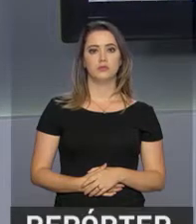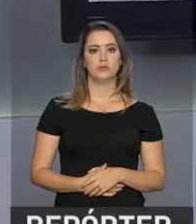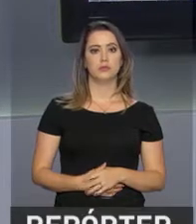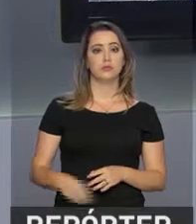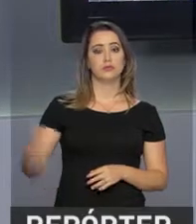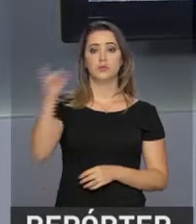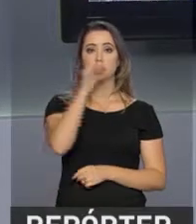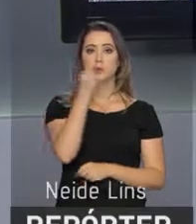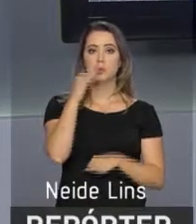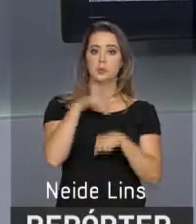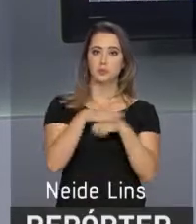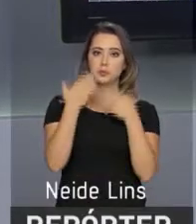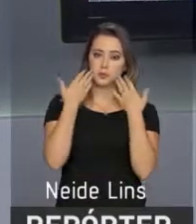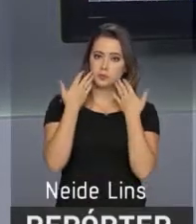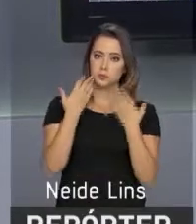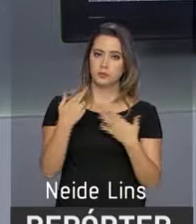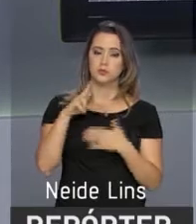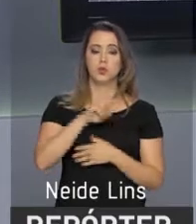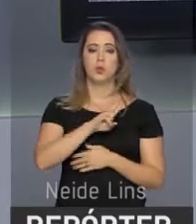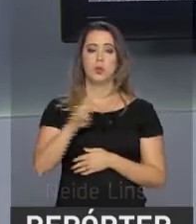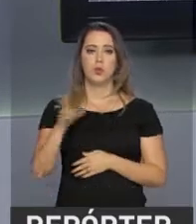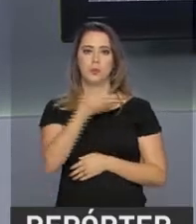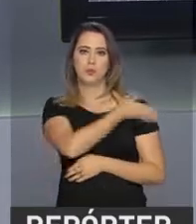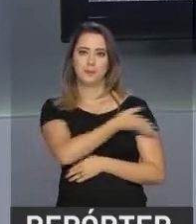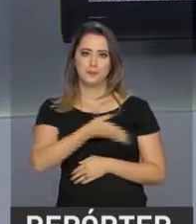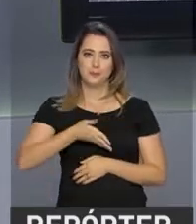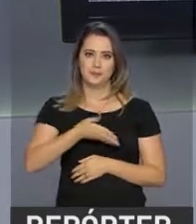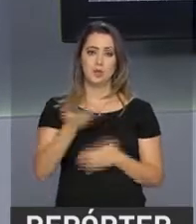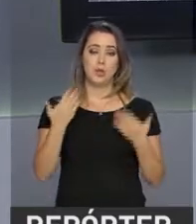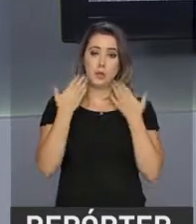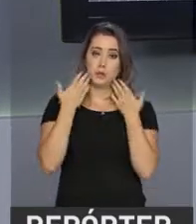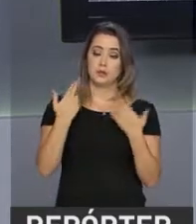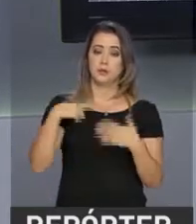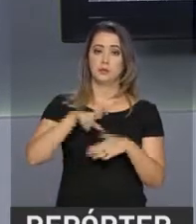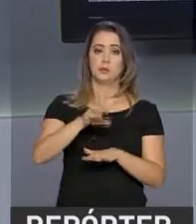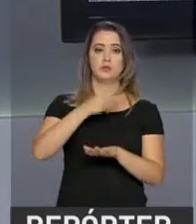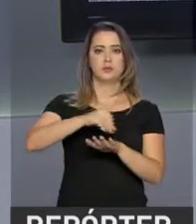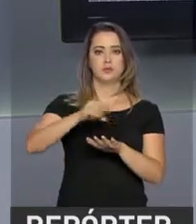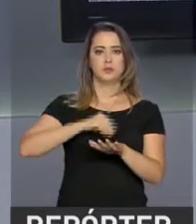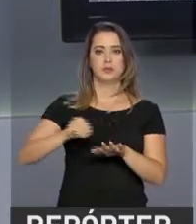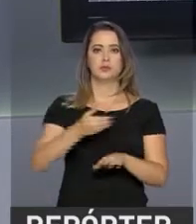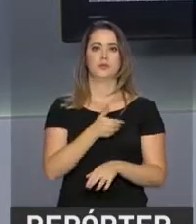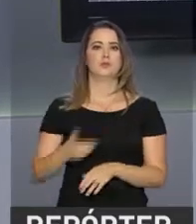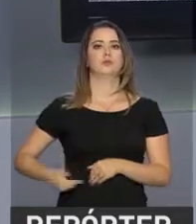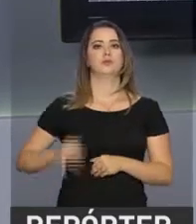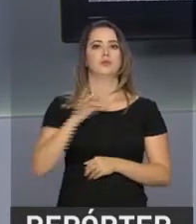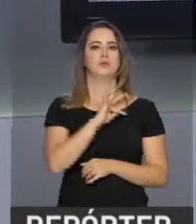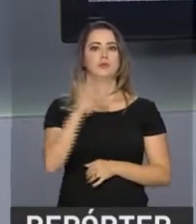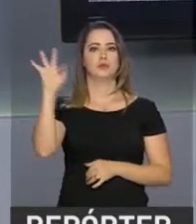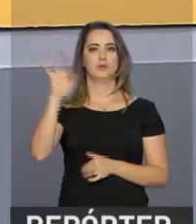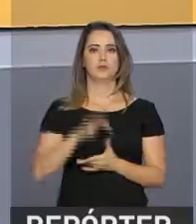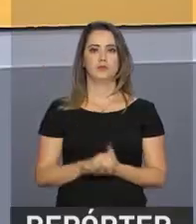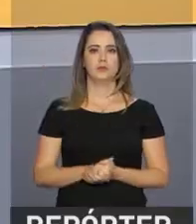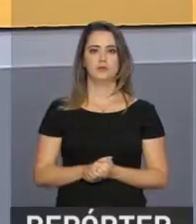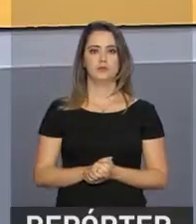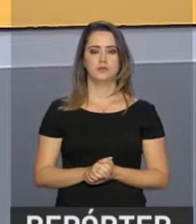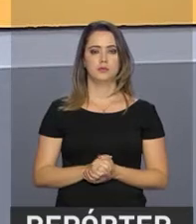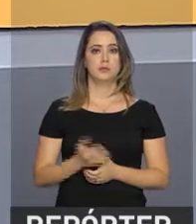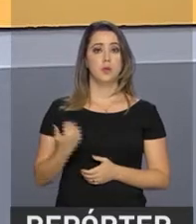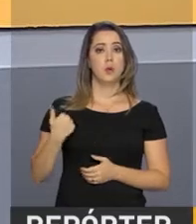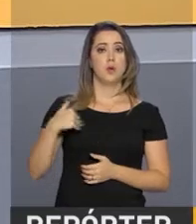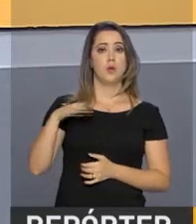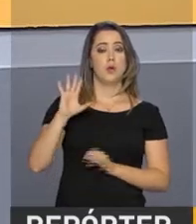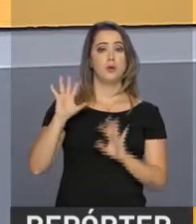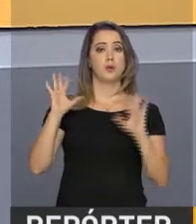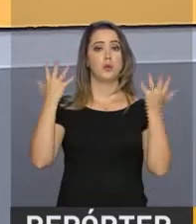Olá, boa noite. Eu sou Caroline Blaut e começa agora o Repórter NBR com as notícias do governo federal. O maior